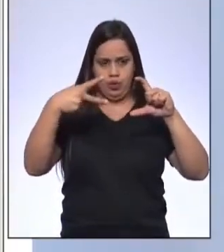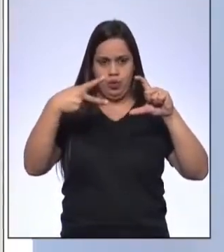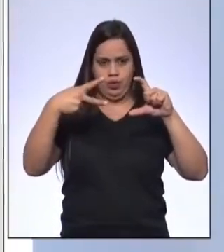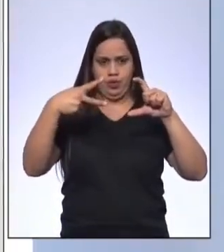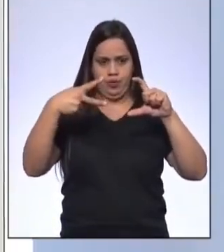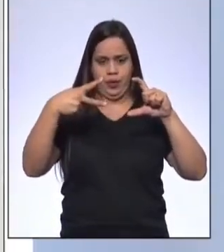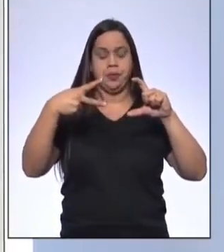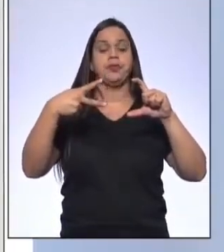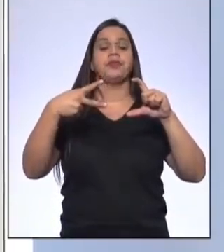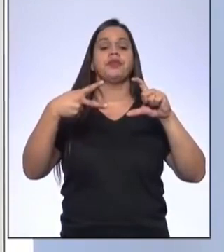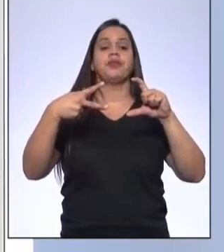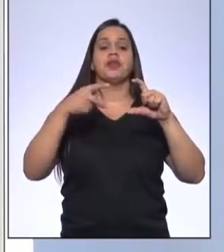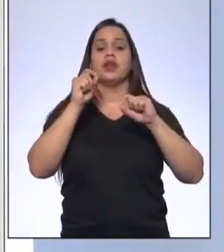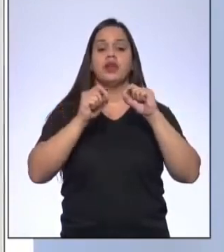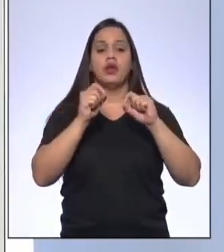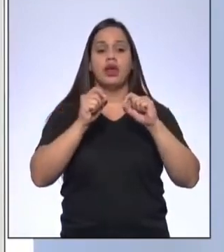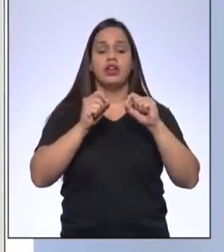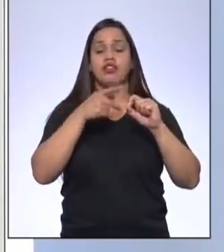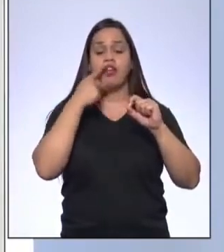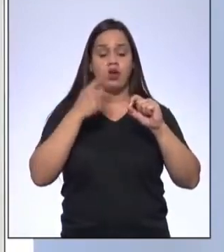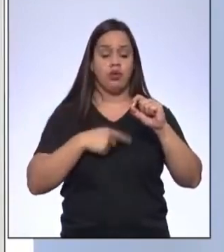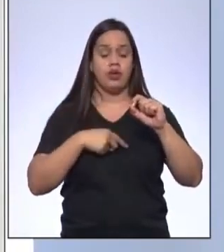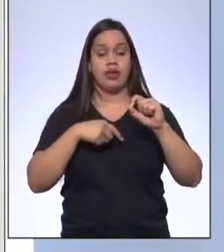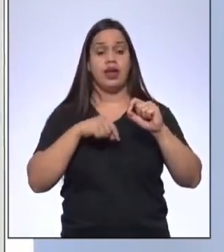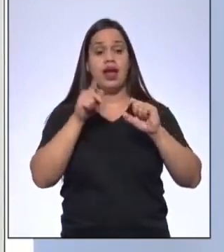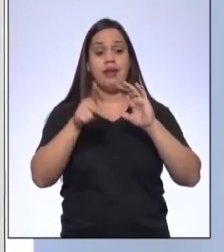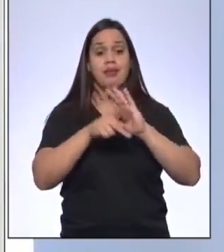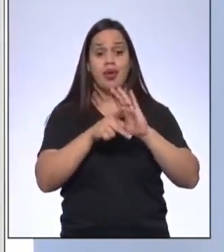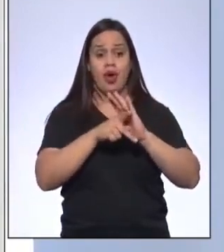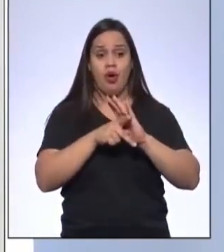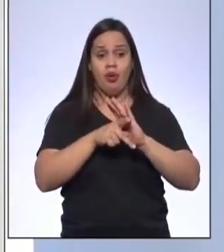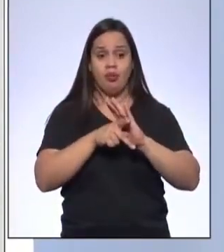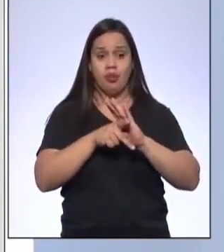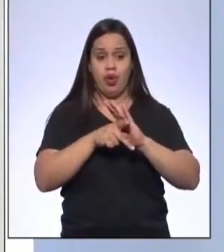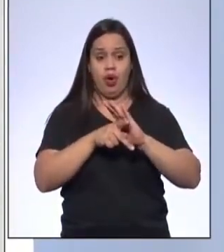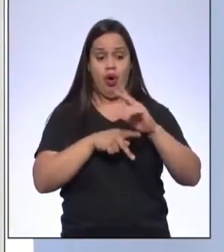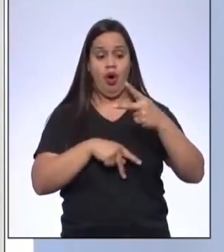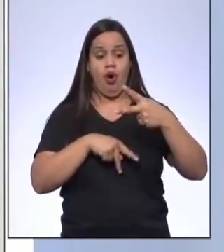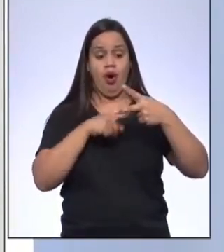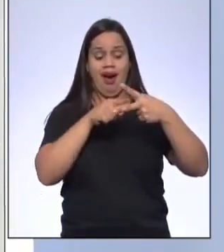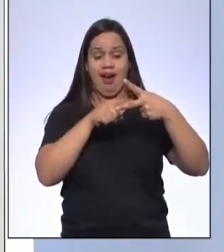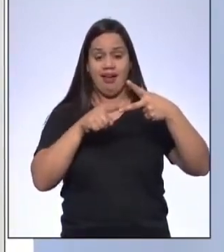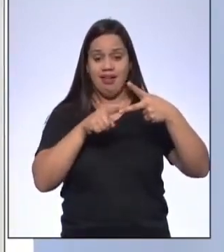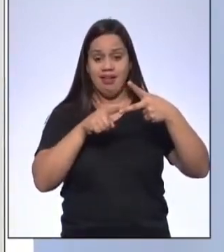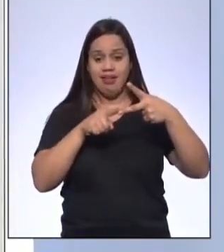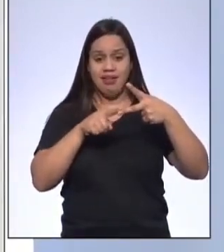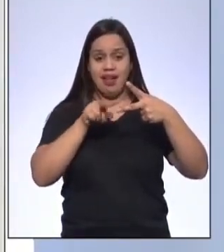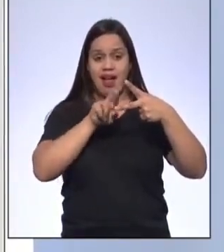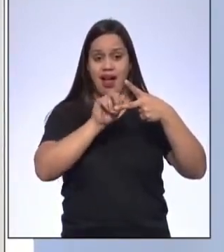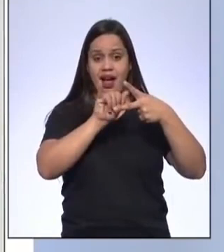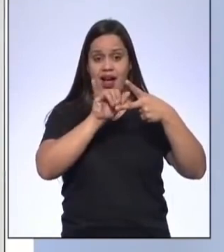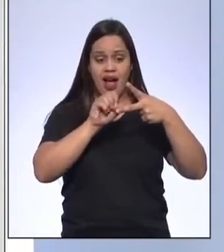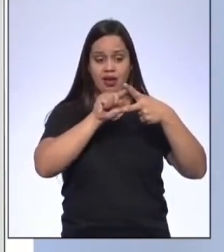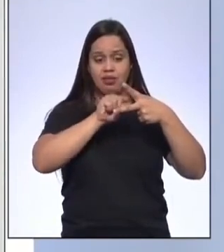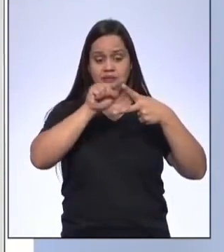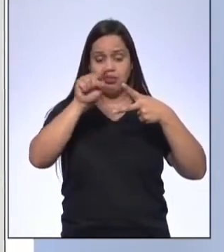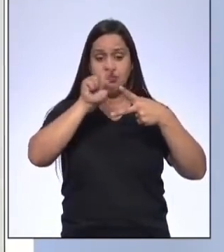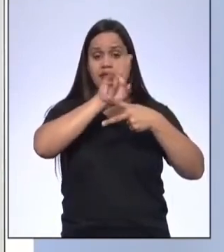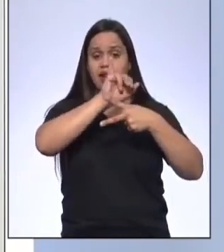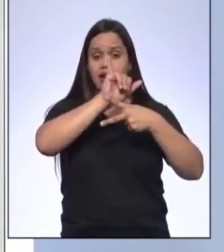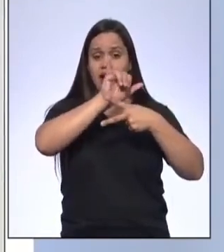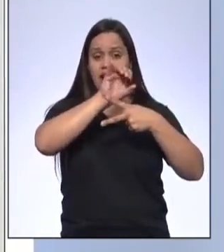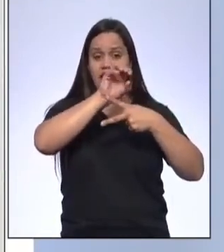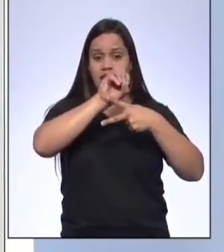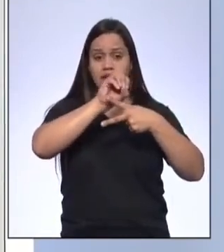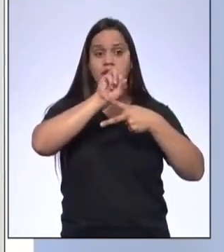essa extremidade. Isso aqui a gente chama de raio, né, Ale? Então, aqui é um raio, ó, daqui para cá. Daqui para cá também é um raio, né? Então, a gente